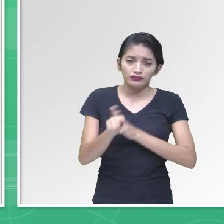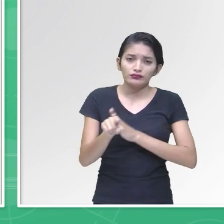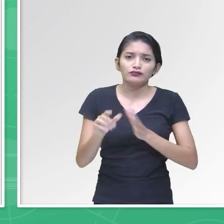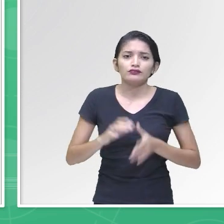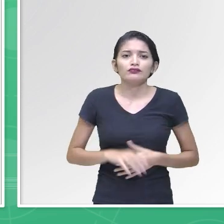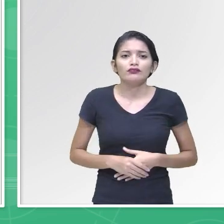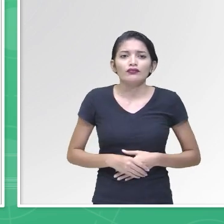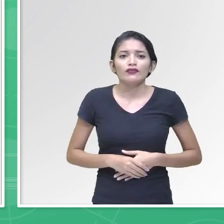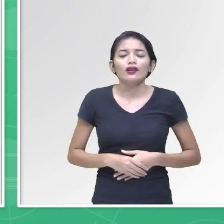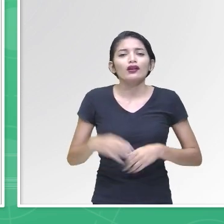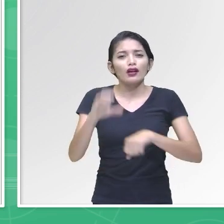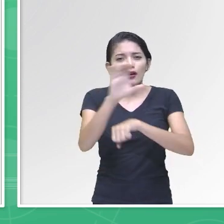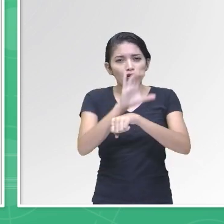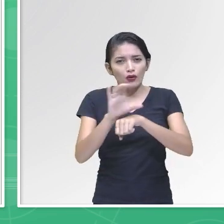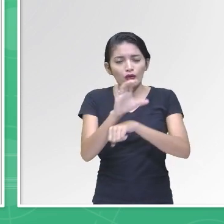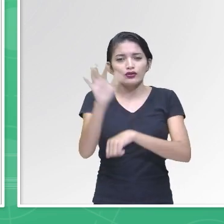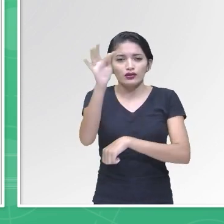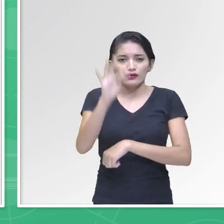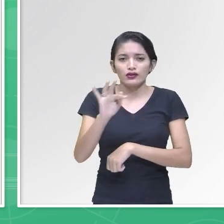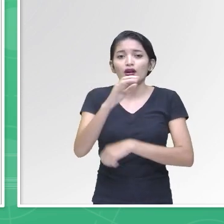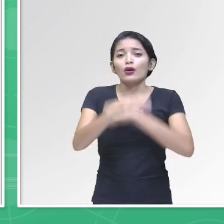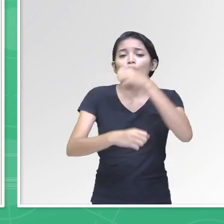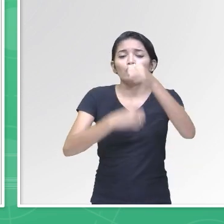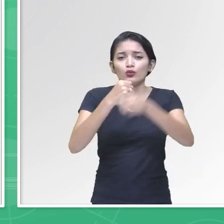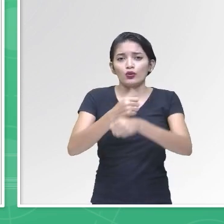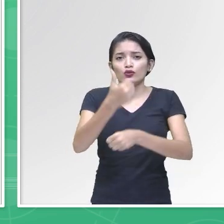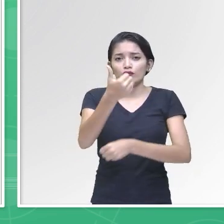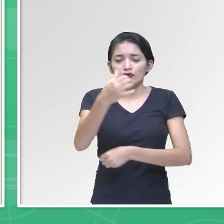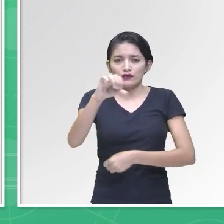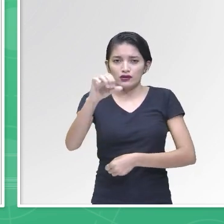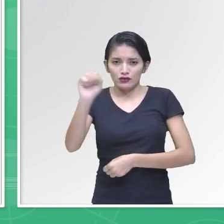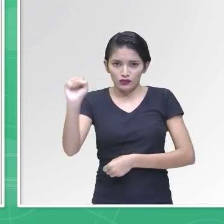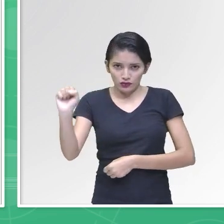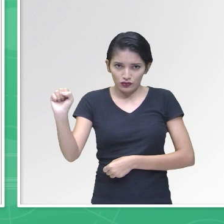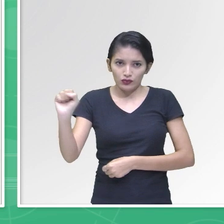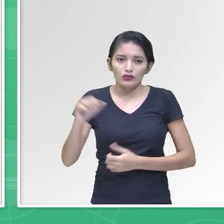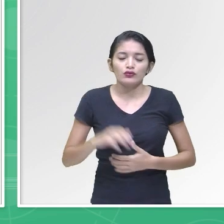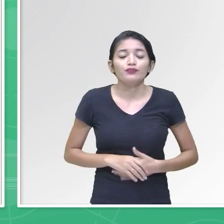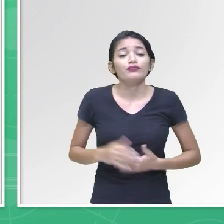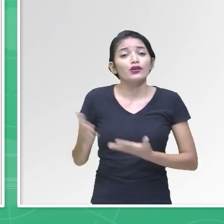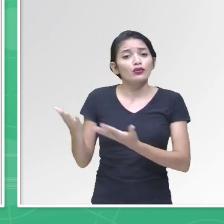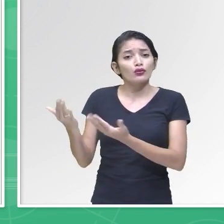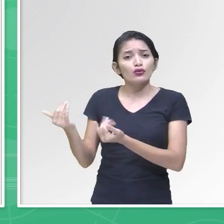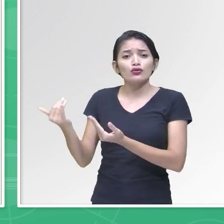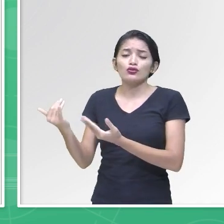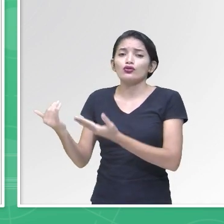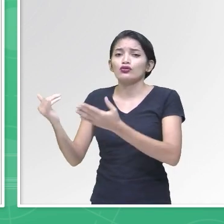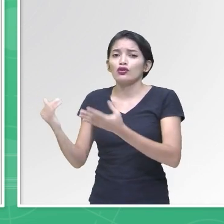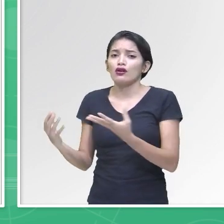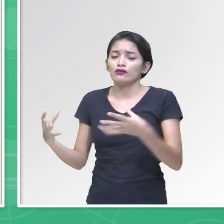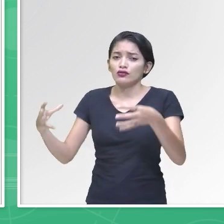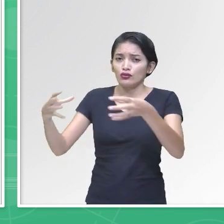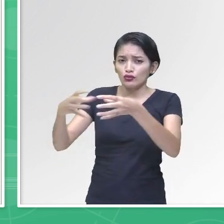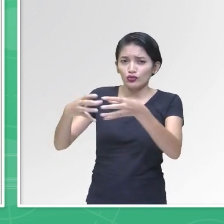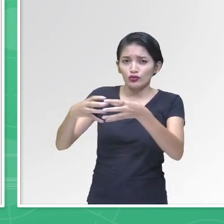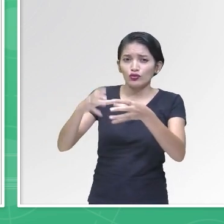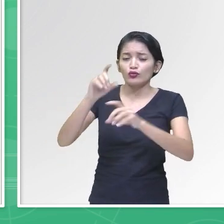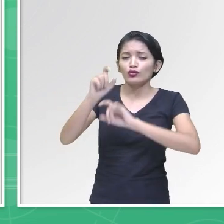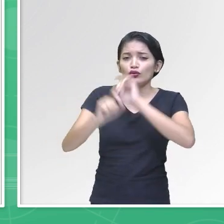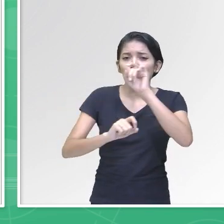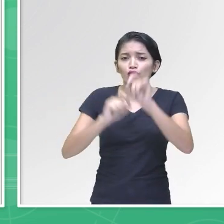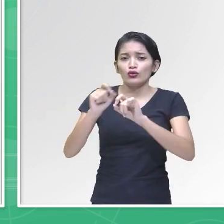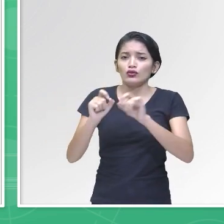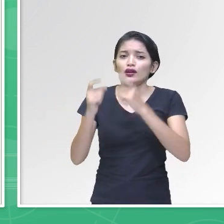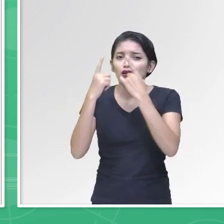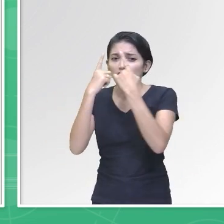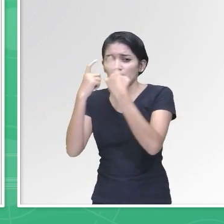Constituição Federal do Brasil de 1988, os jovens são inseridos no capítulo que trata dos